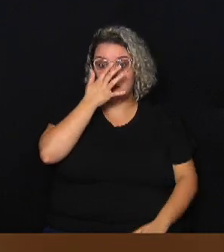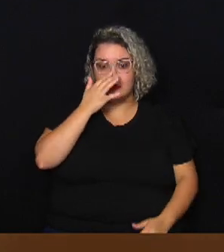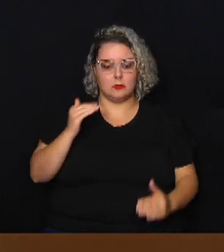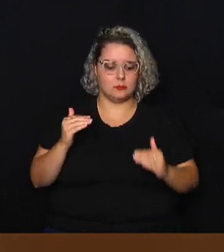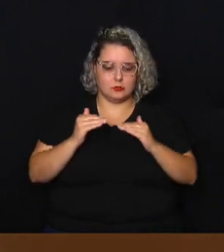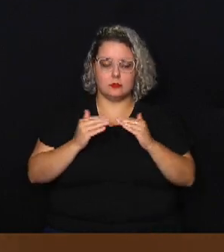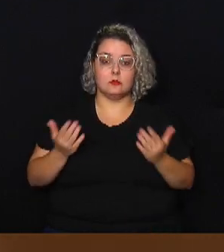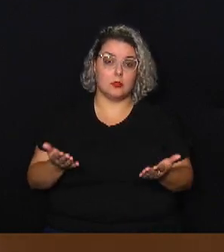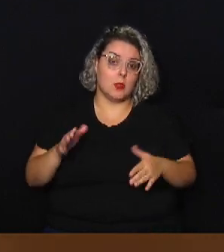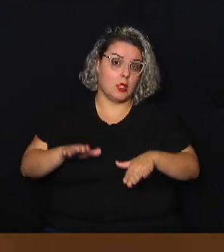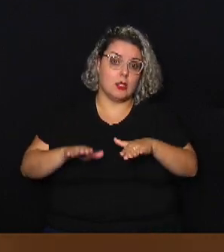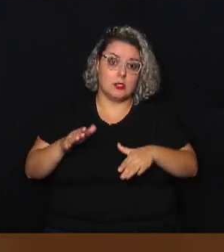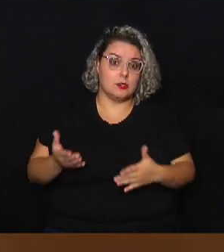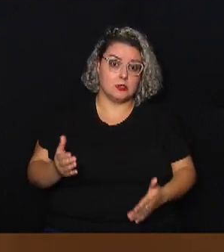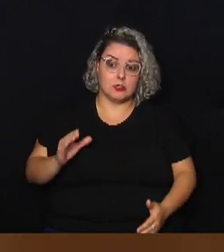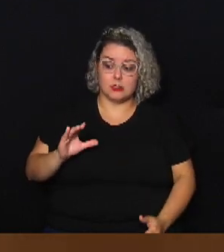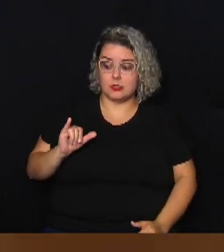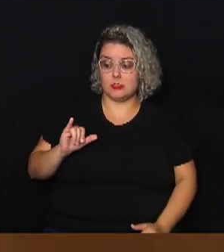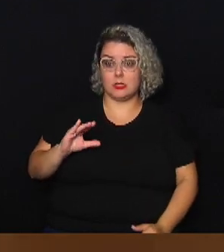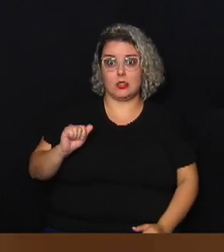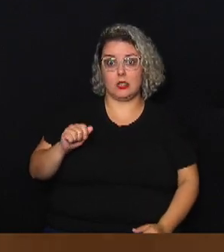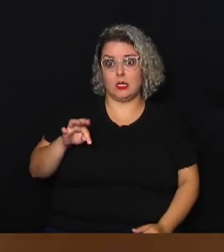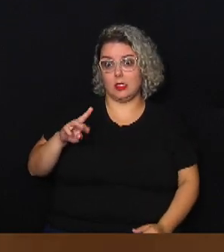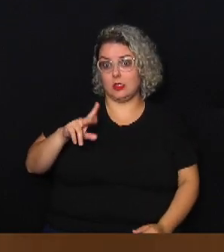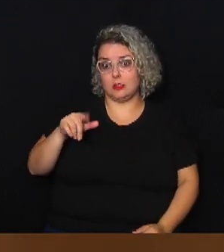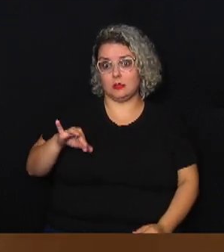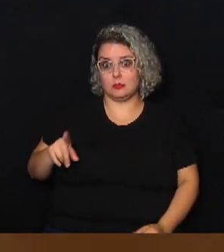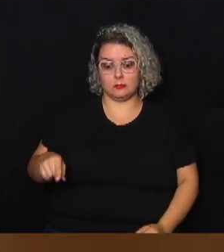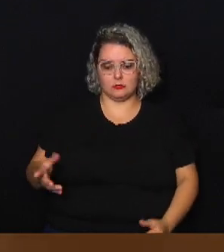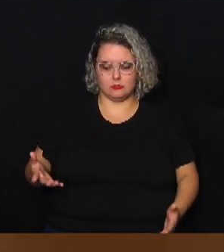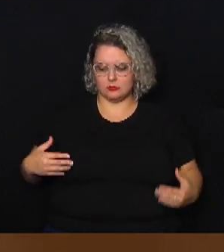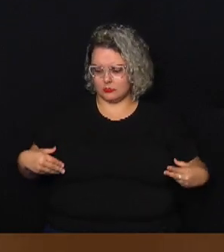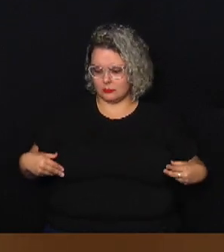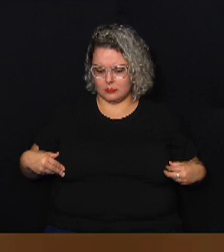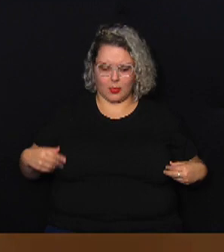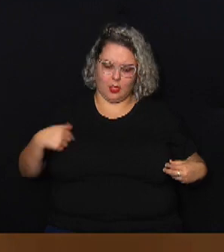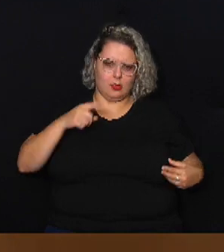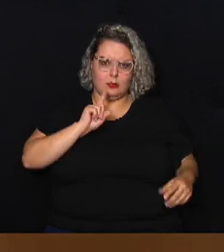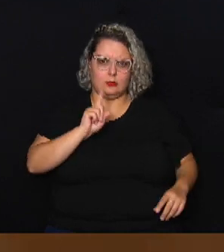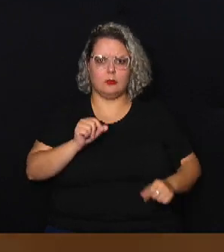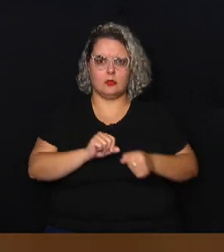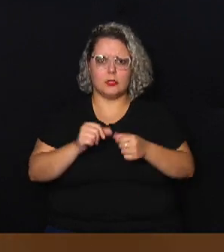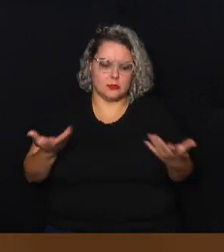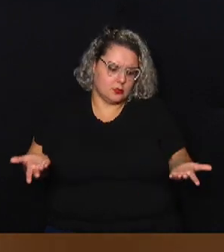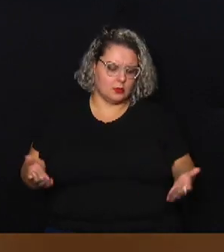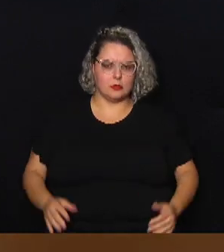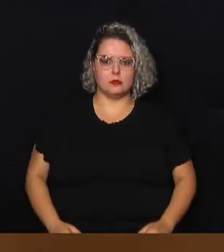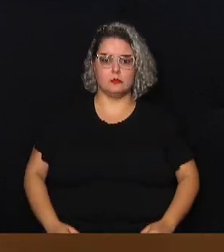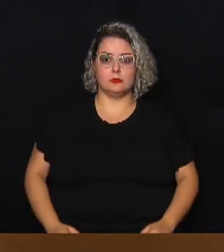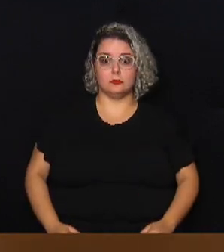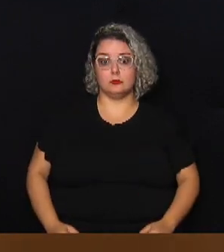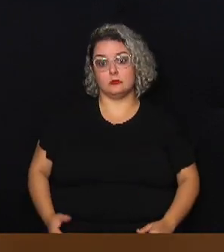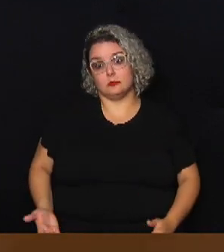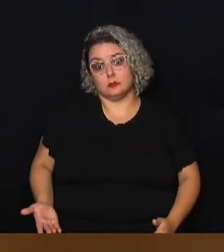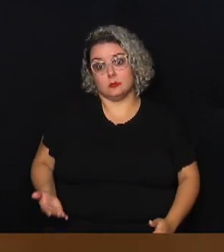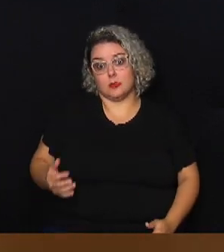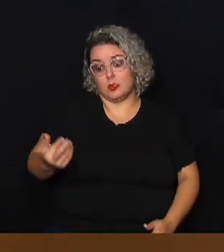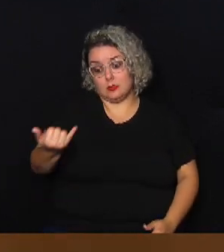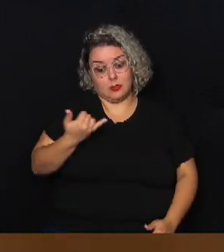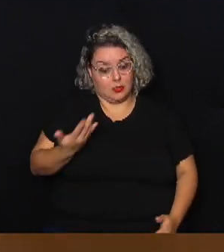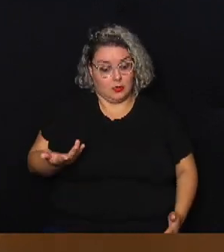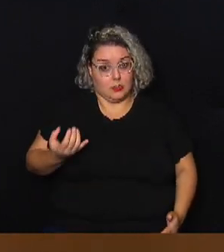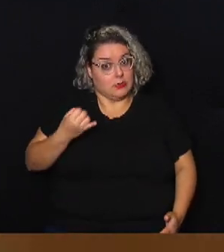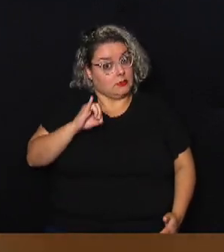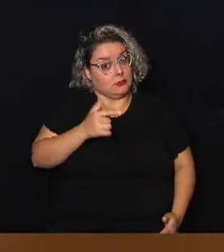vezes a cicatriz é fator de decisão. Não, a cicatriz aqui eu não vou fazer. Eu posso responder, se não tem cicatriz aqui, eu também não consigo